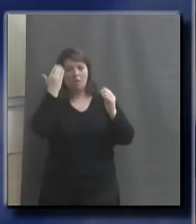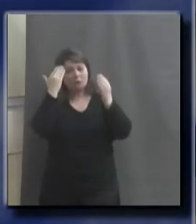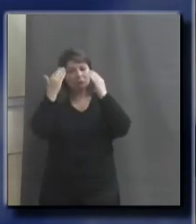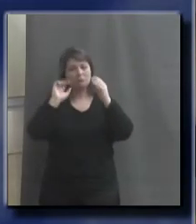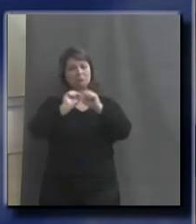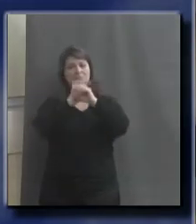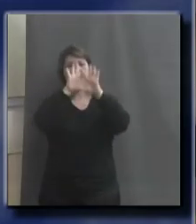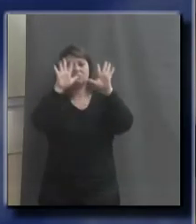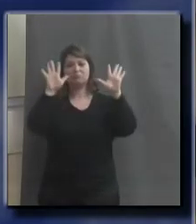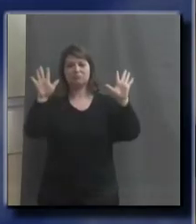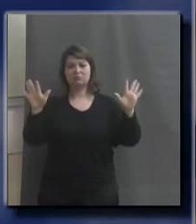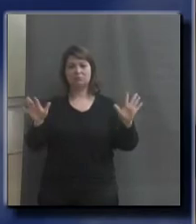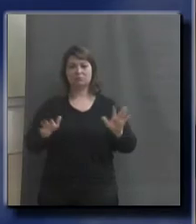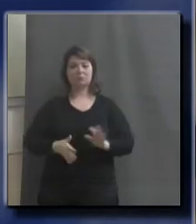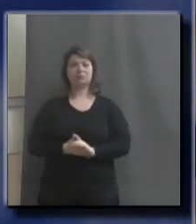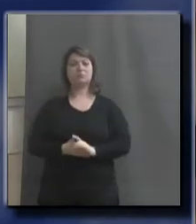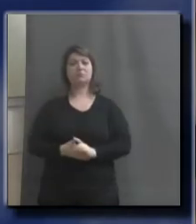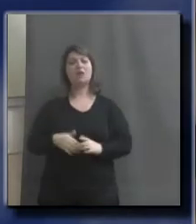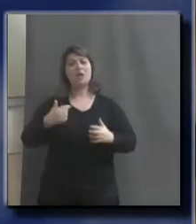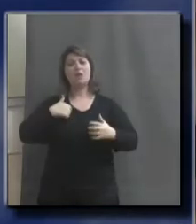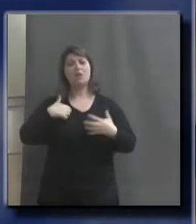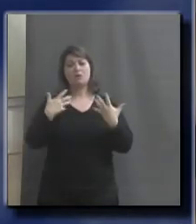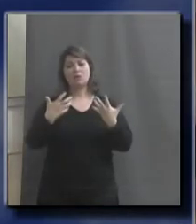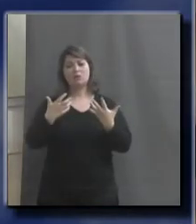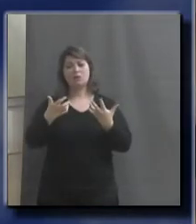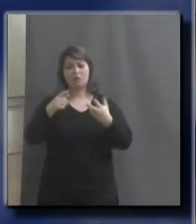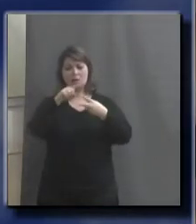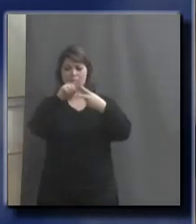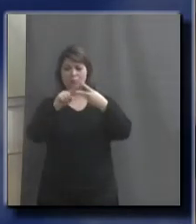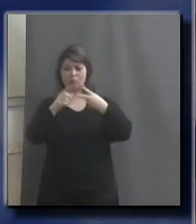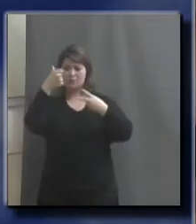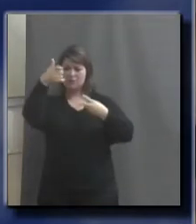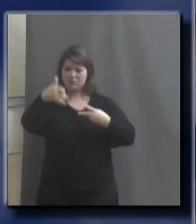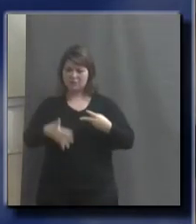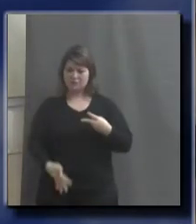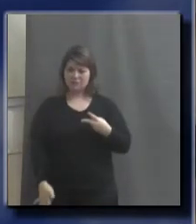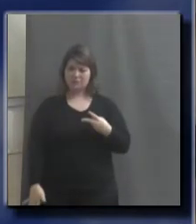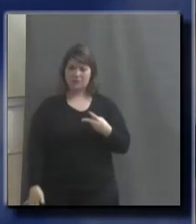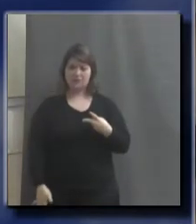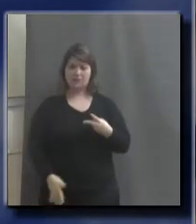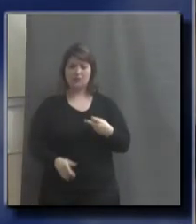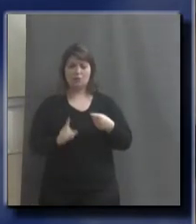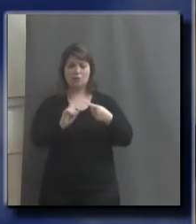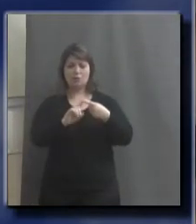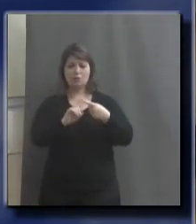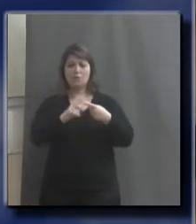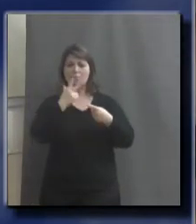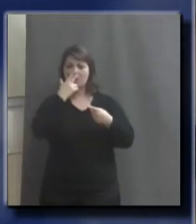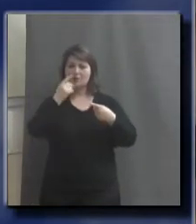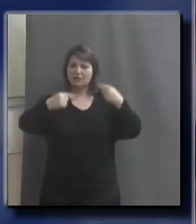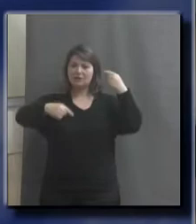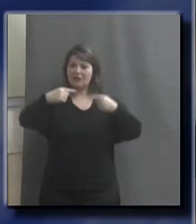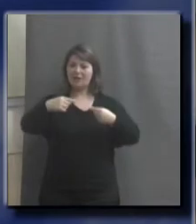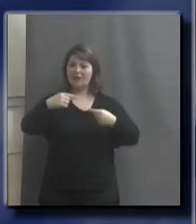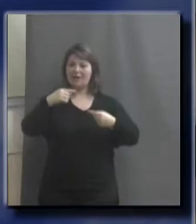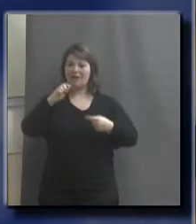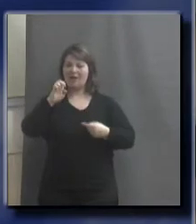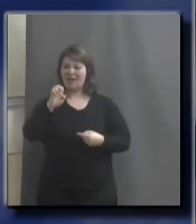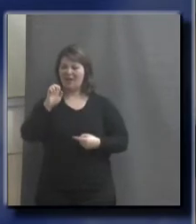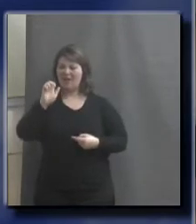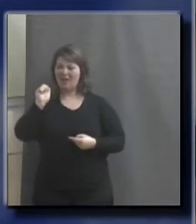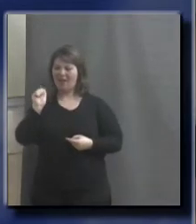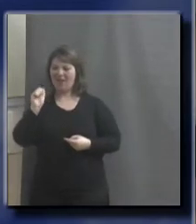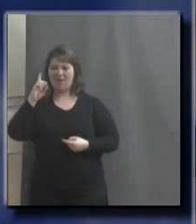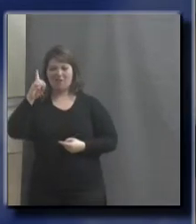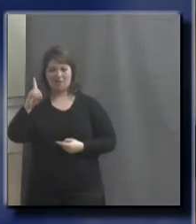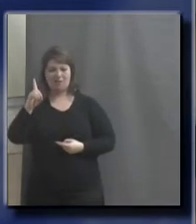queria falar de duas coisas em relação a diretrizes especificamente. Uma é esse debate sobre IAD, né? Se a